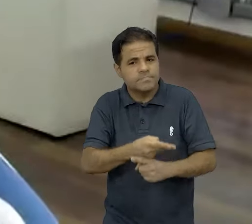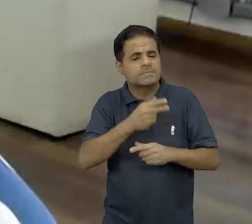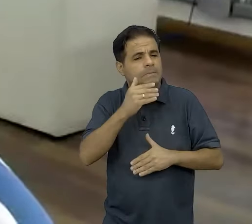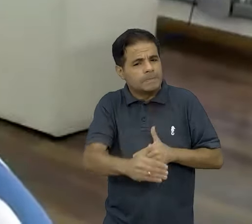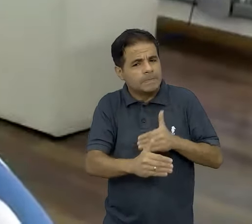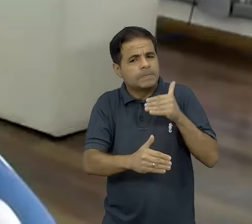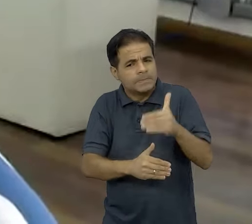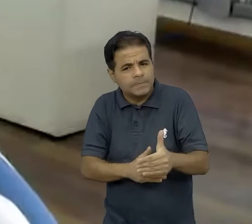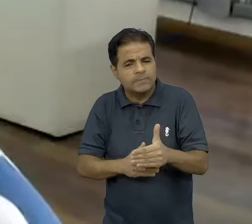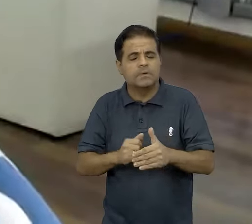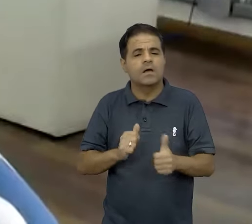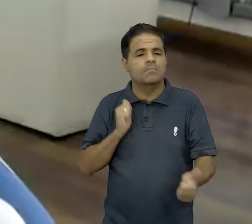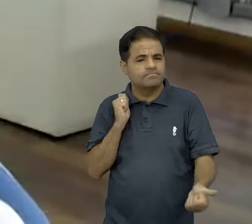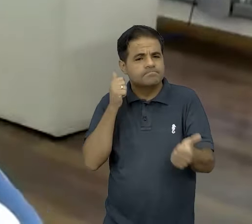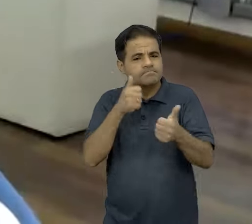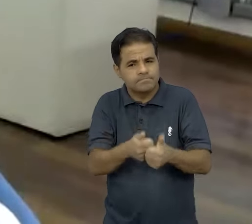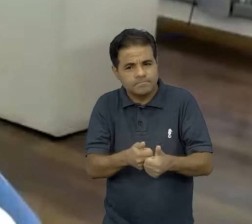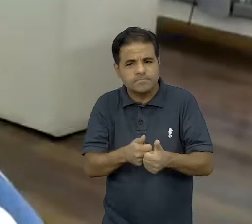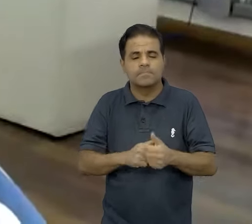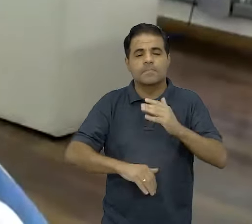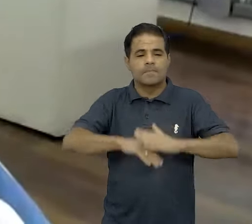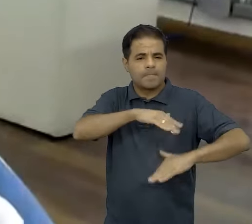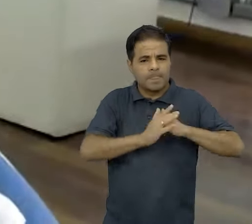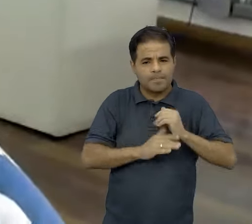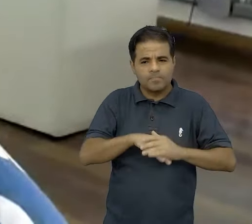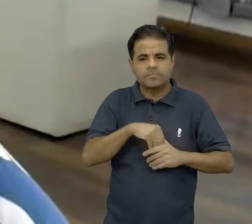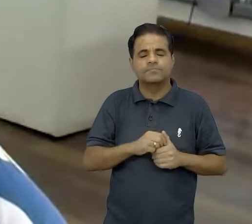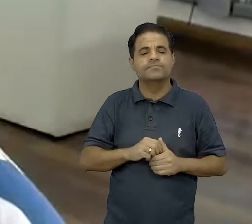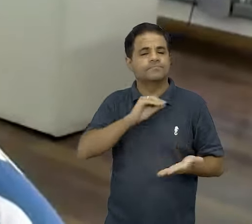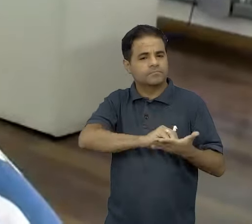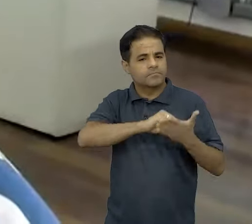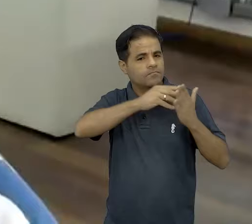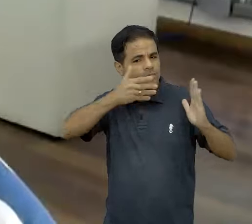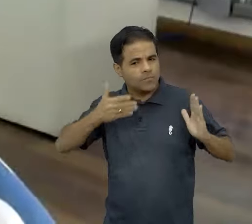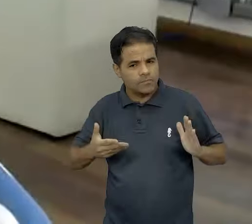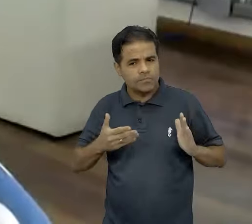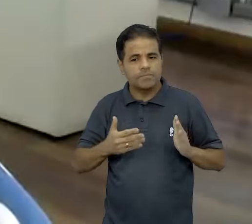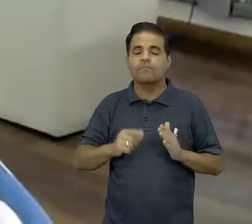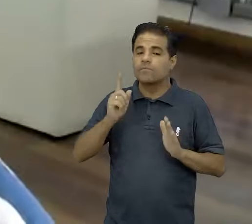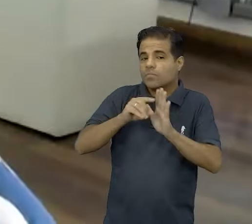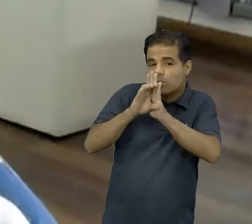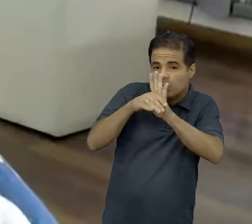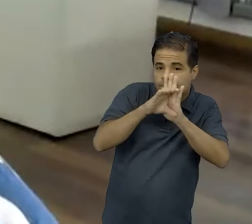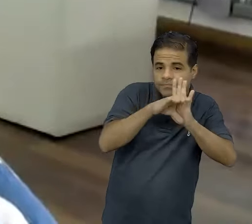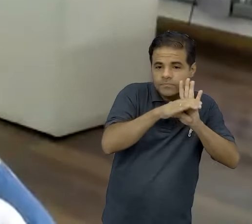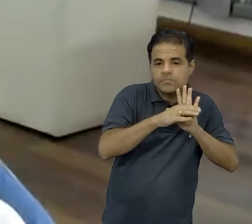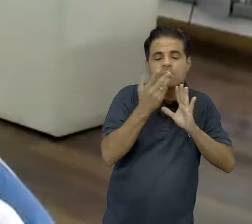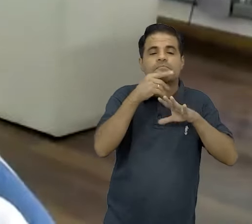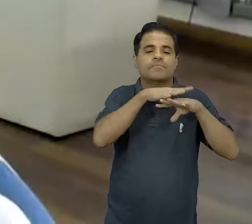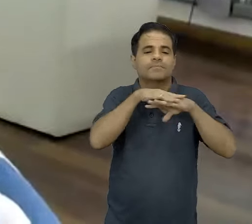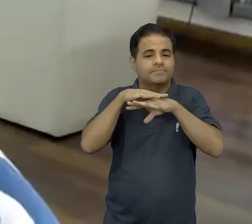vez mais a aproximação entre as habilidades do currículo com os conceitos